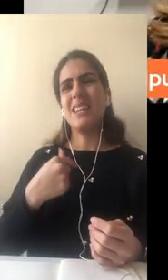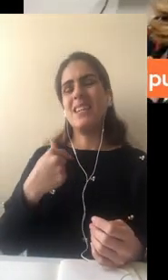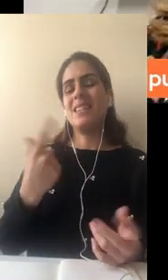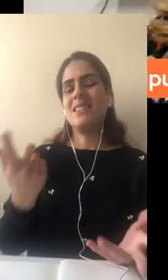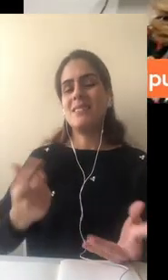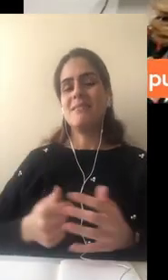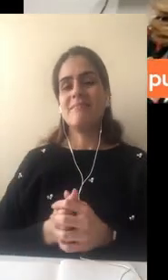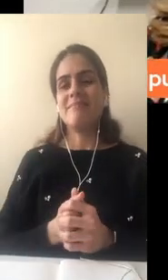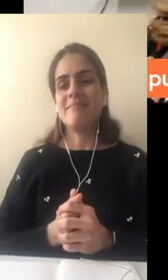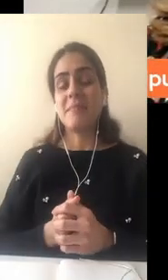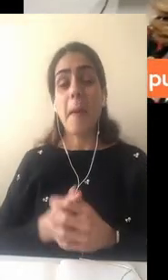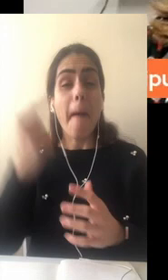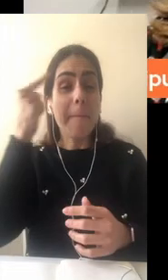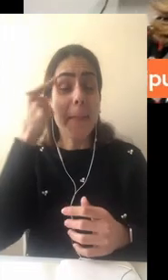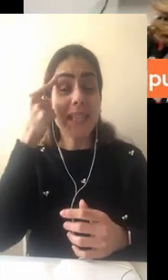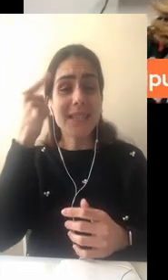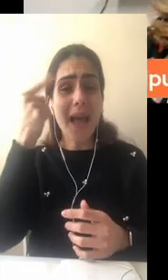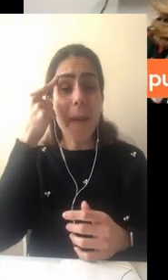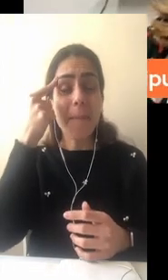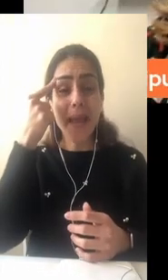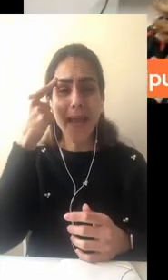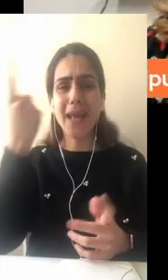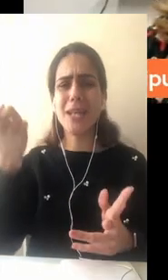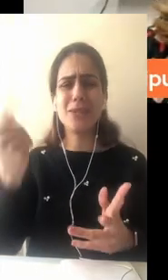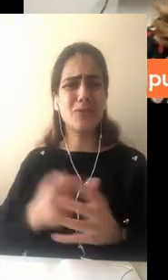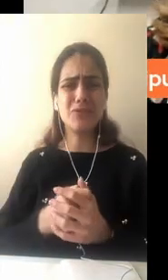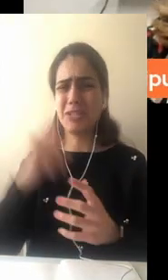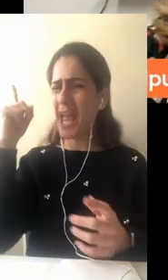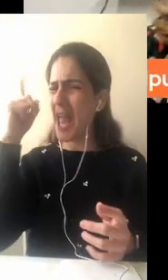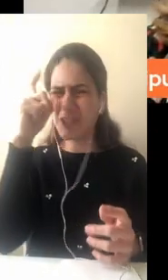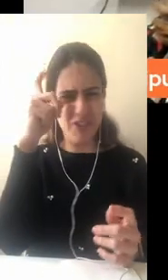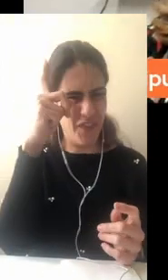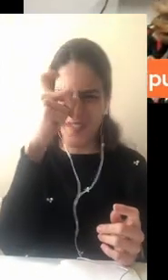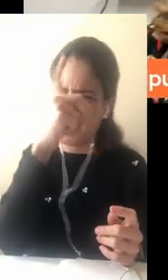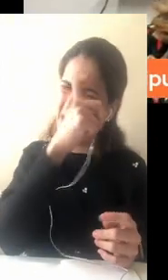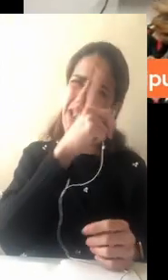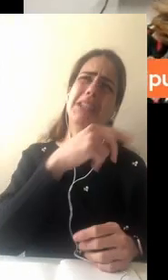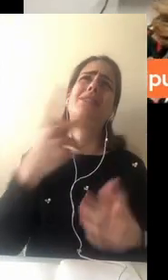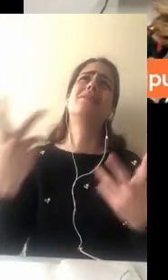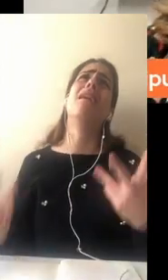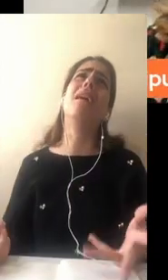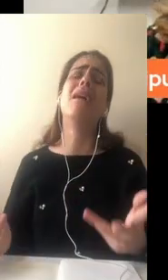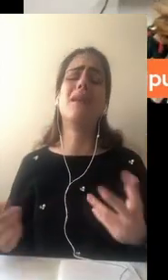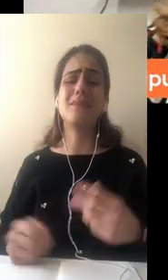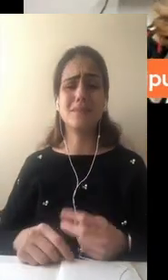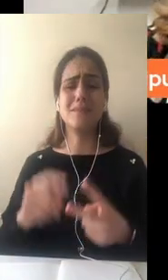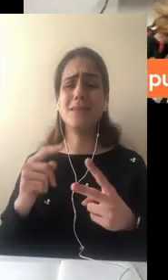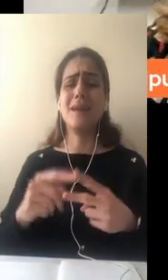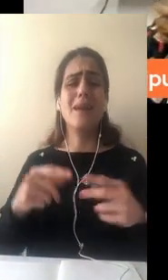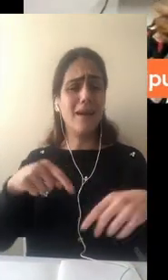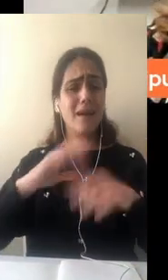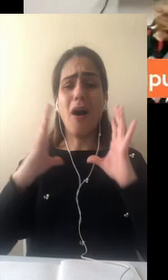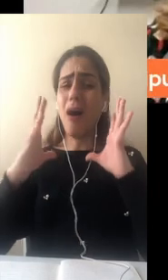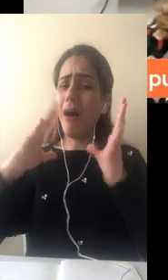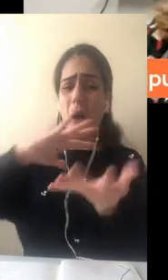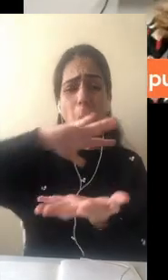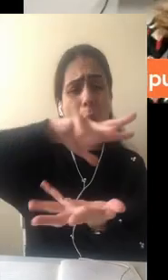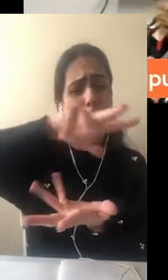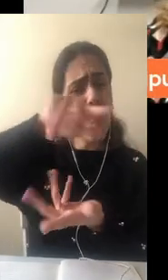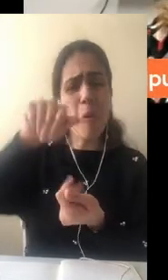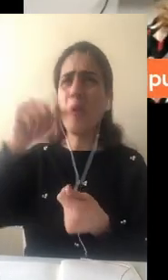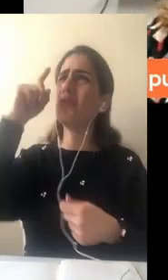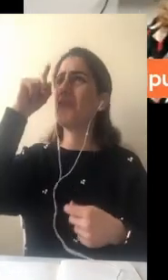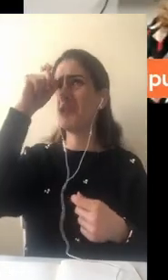paternidade e da maternidade. Arrasou. Pensamentos do tipo, é difícil, tá difícil demais. Esse